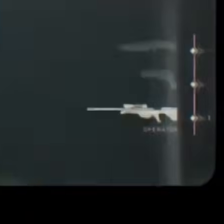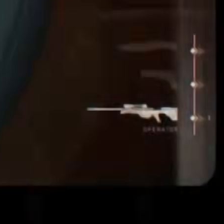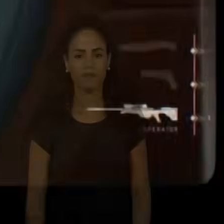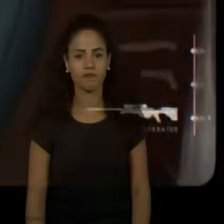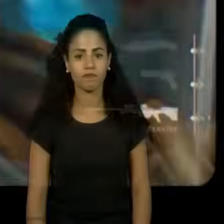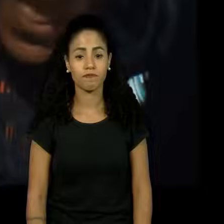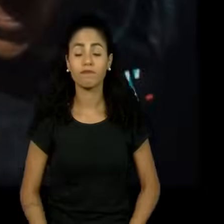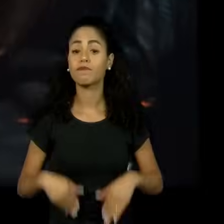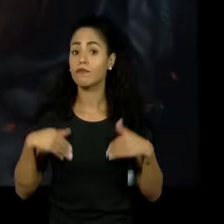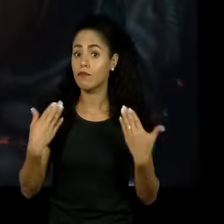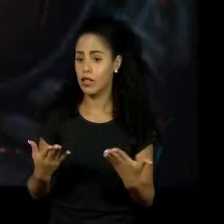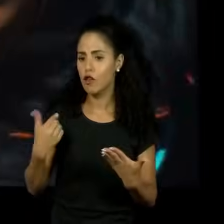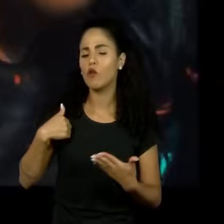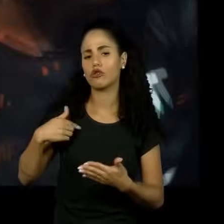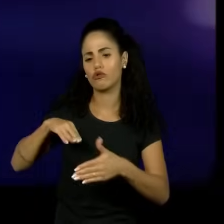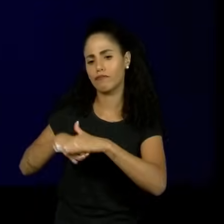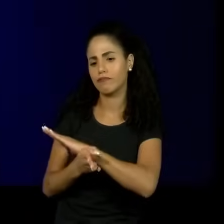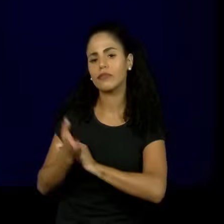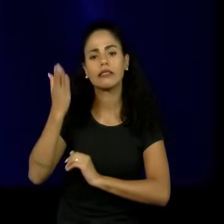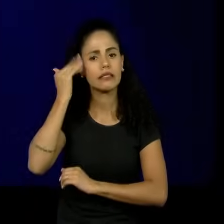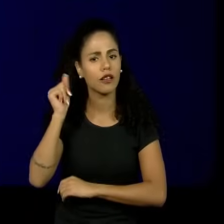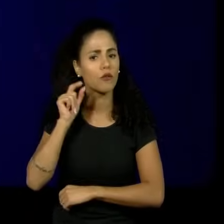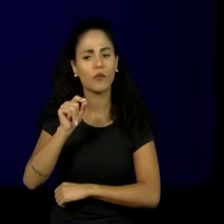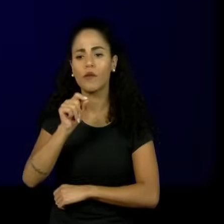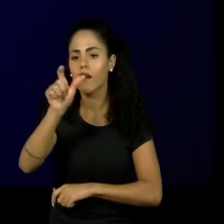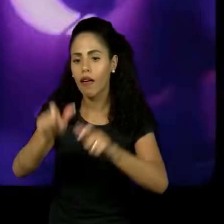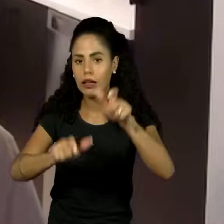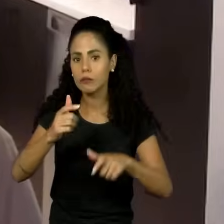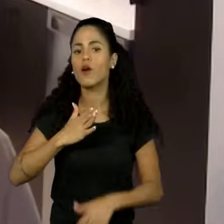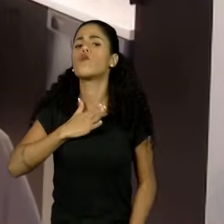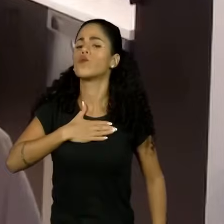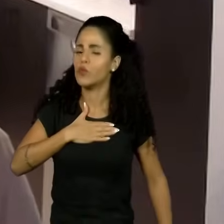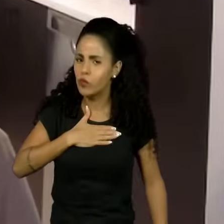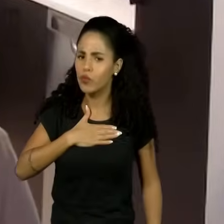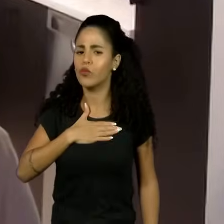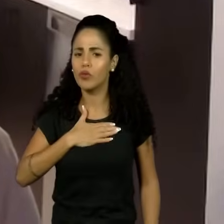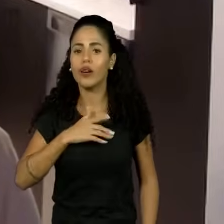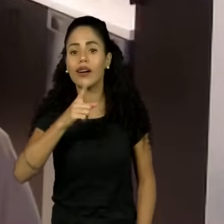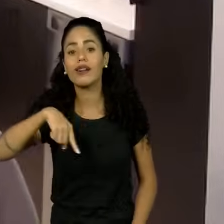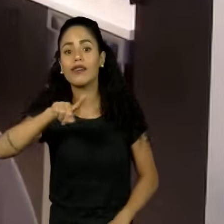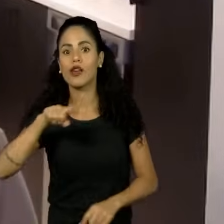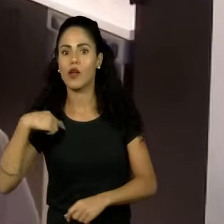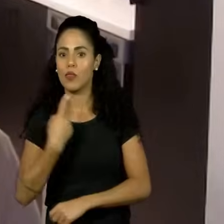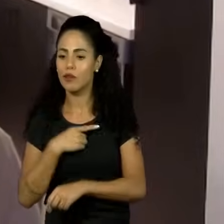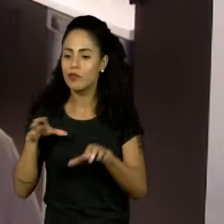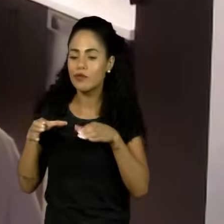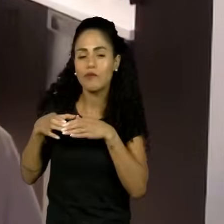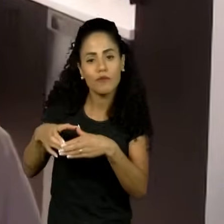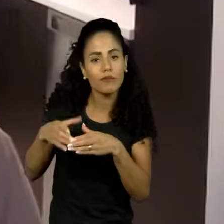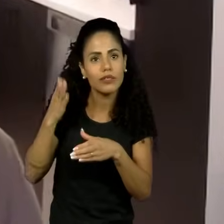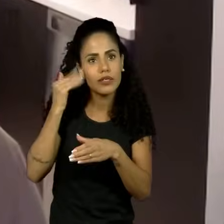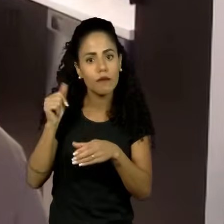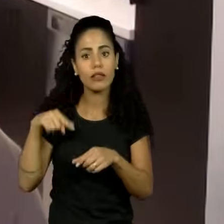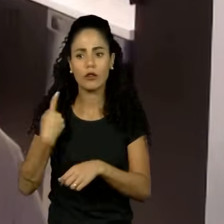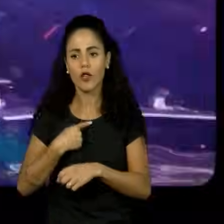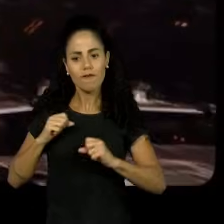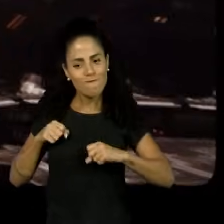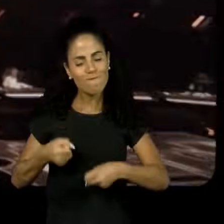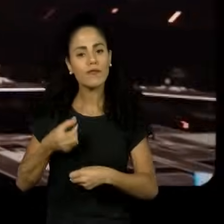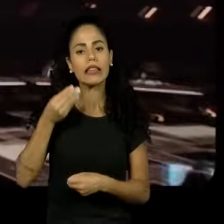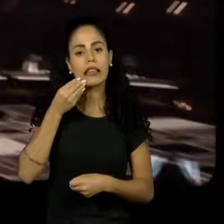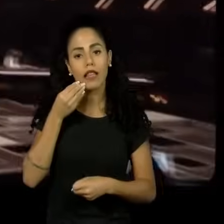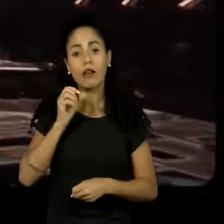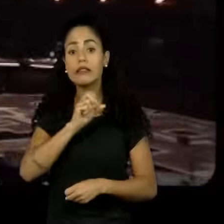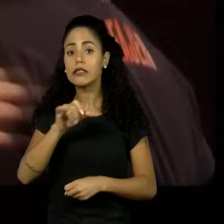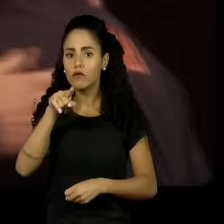Assim como nos esportes tradicionais, a galera realmente é fanática pelo nosso clube, então a gente tenta defender com unhas e dentes. Se